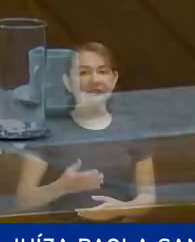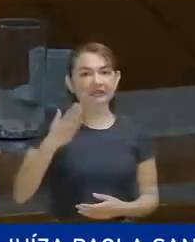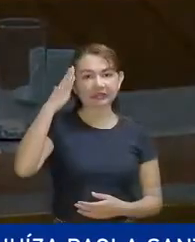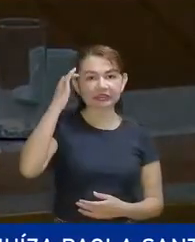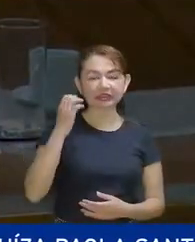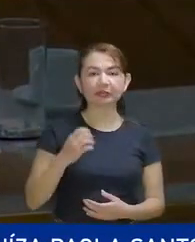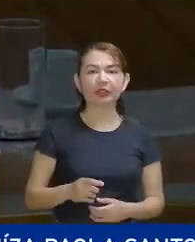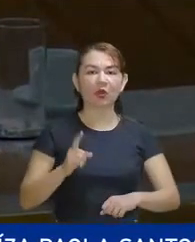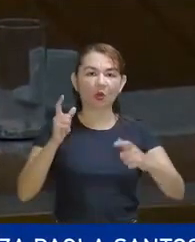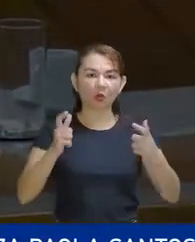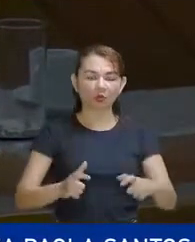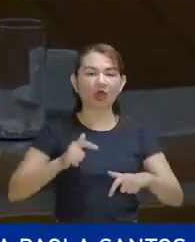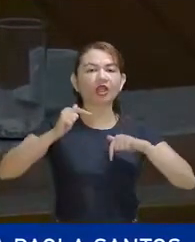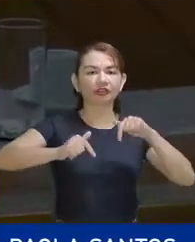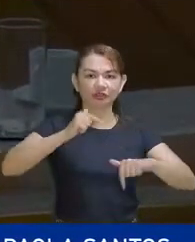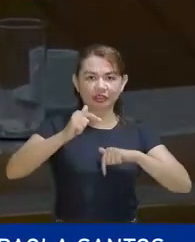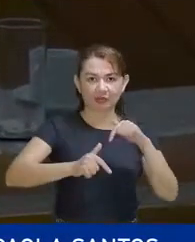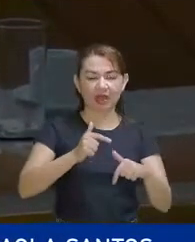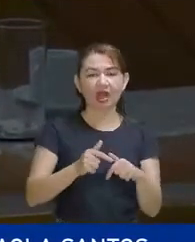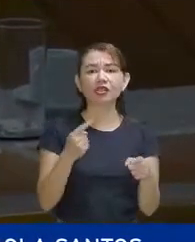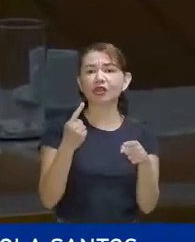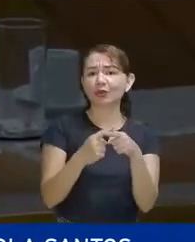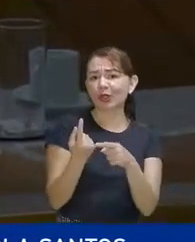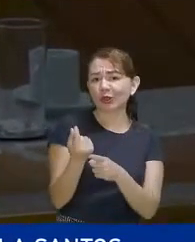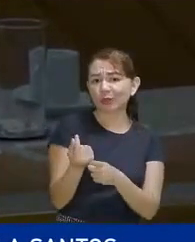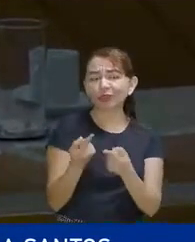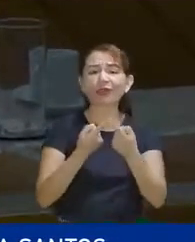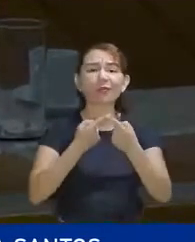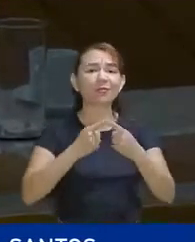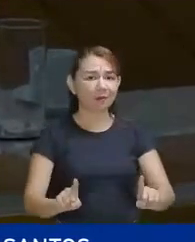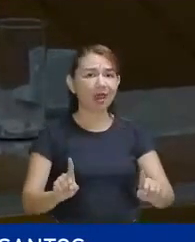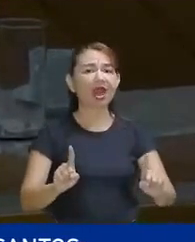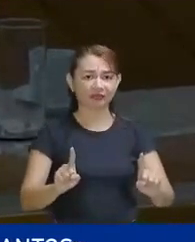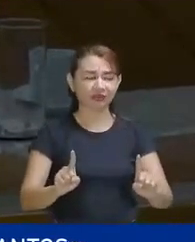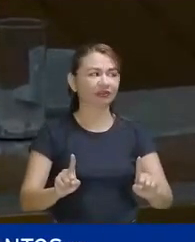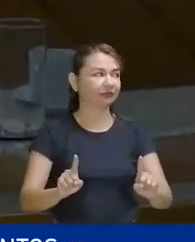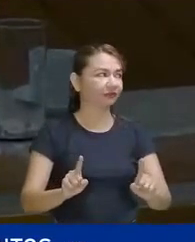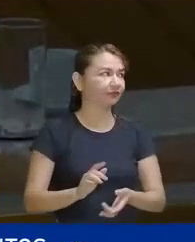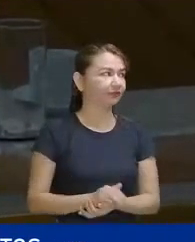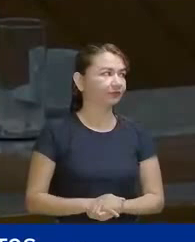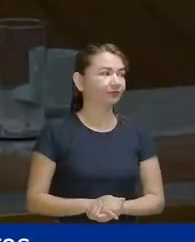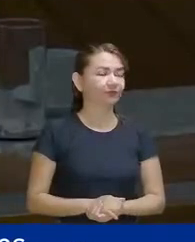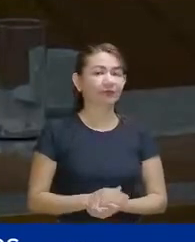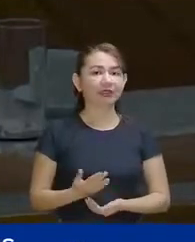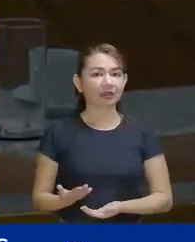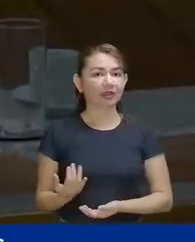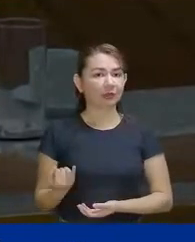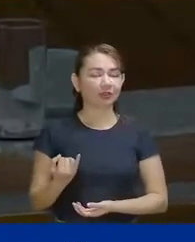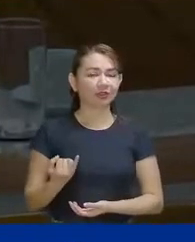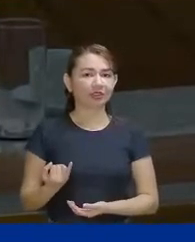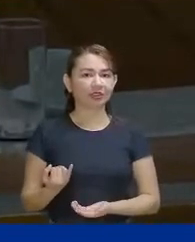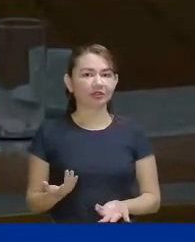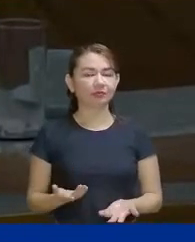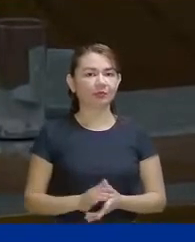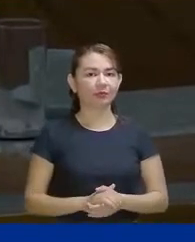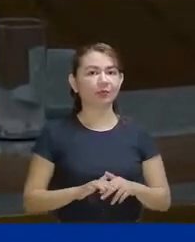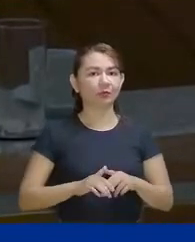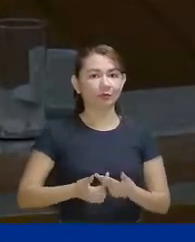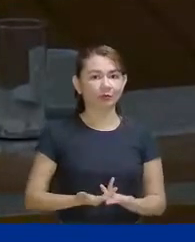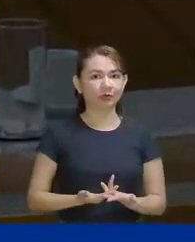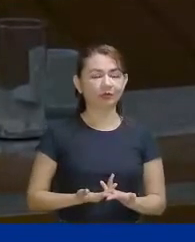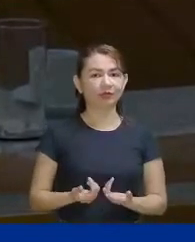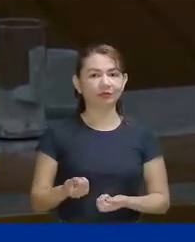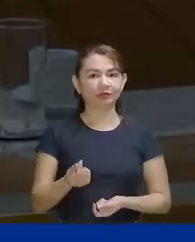trabalho nem a justificativa de preço. Entretanto, e aqui é que é o ponto, entretanto, em observância